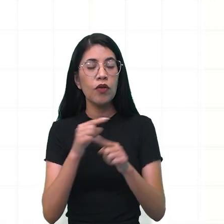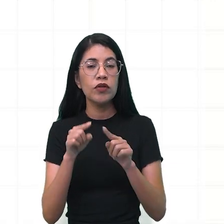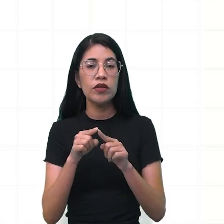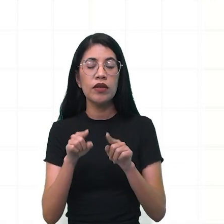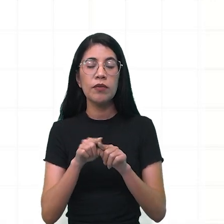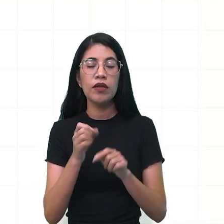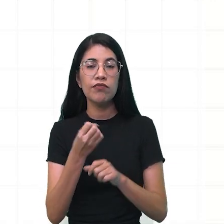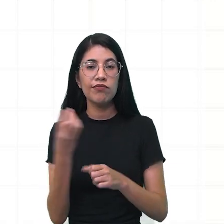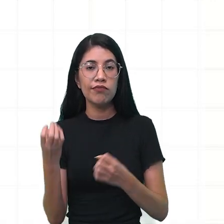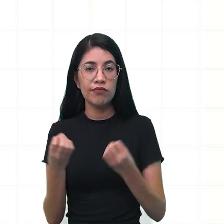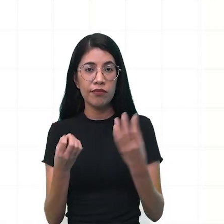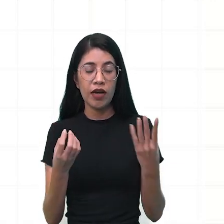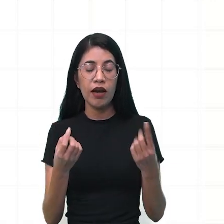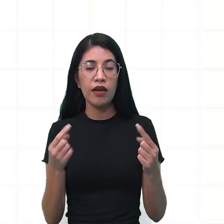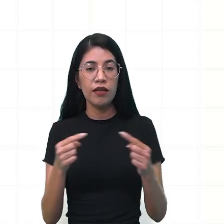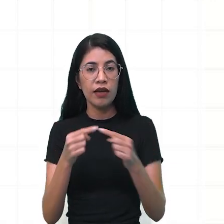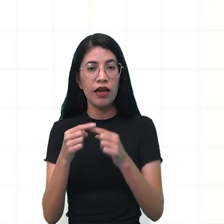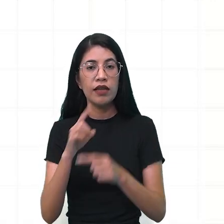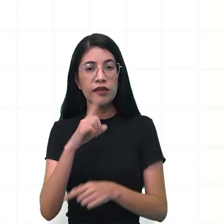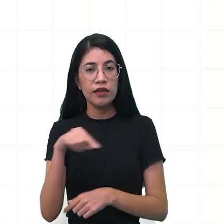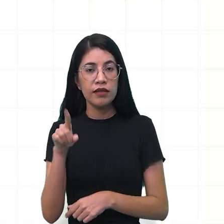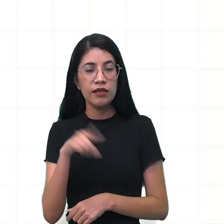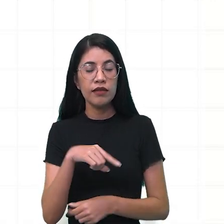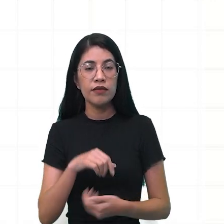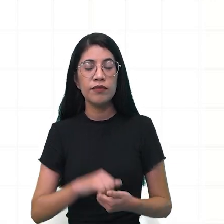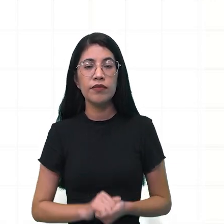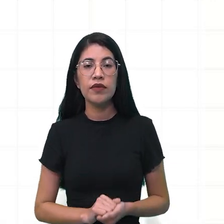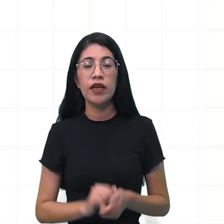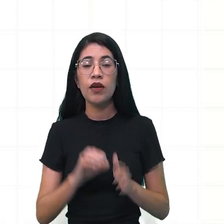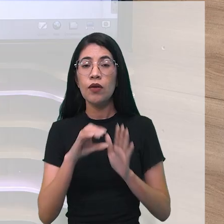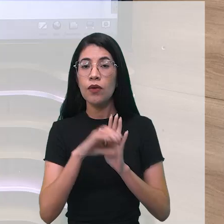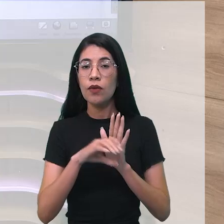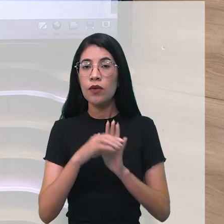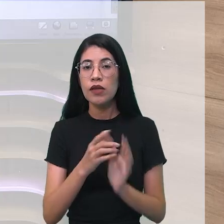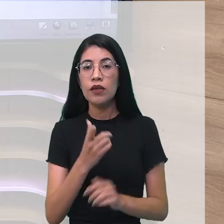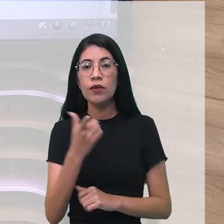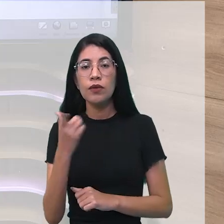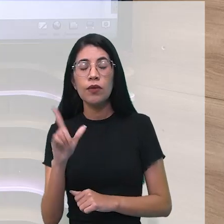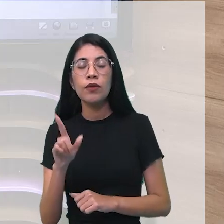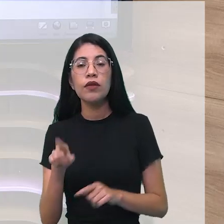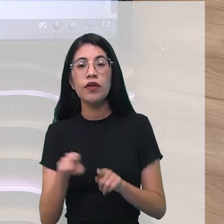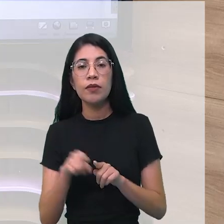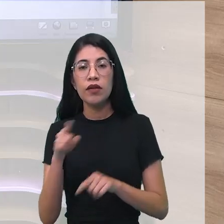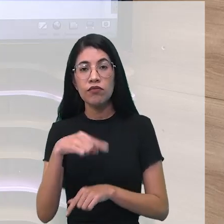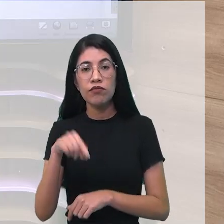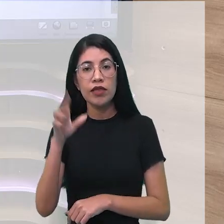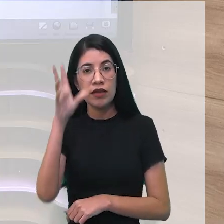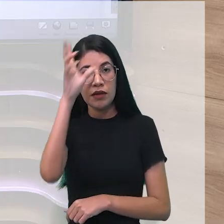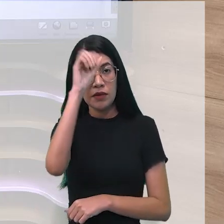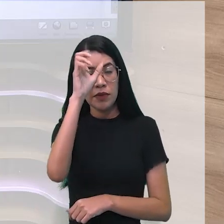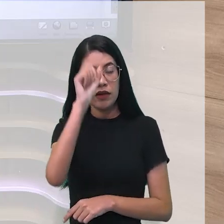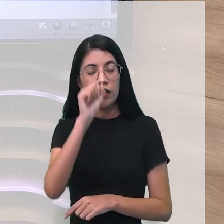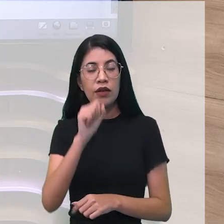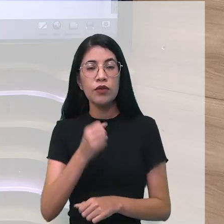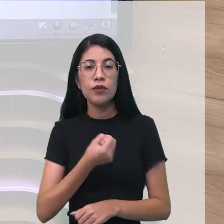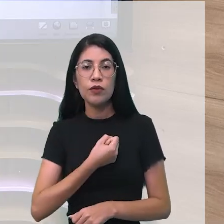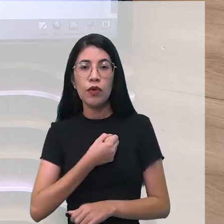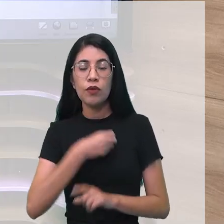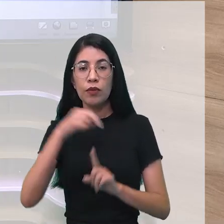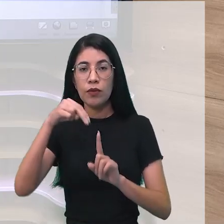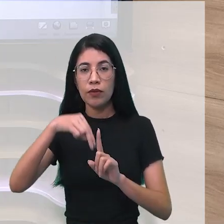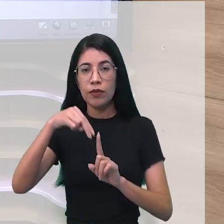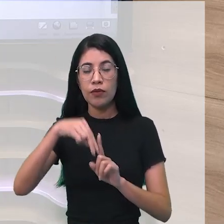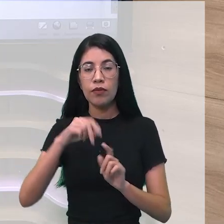se cancelam. E agora nós temos uma outra definição que vocês aprenderam lá em números naturais, que é